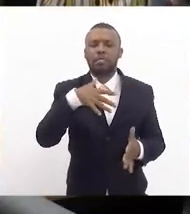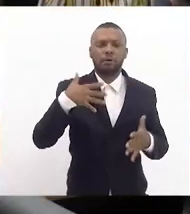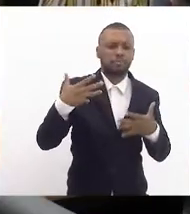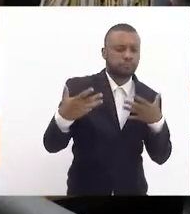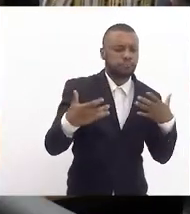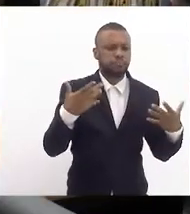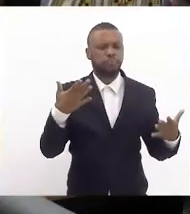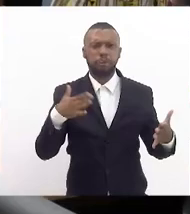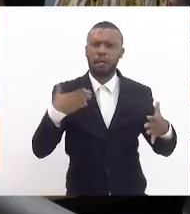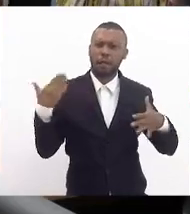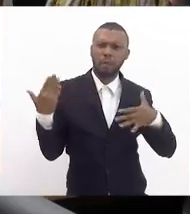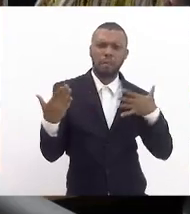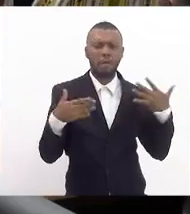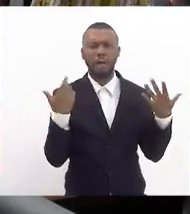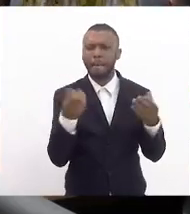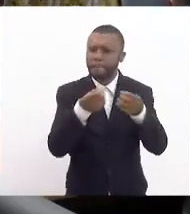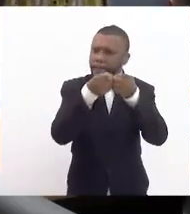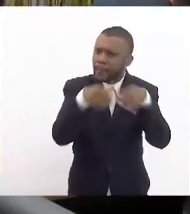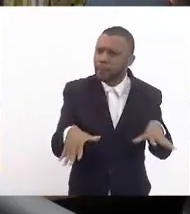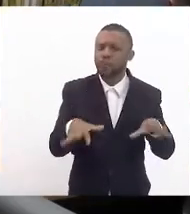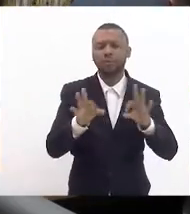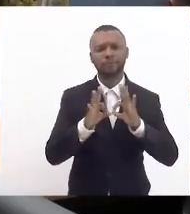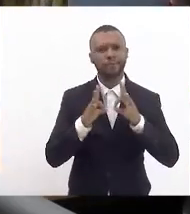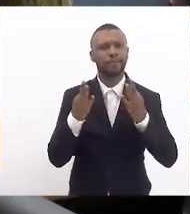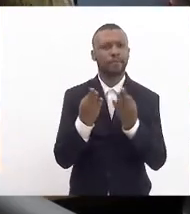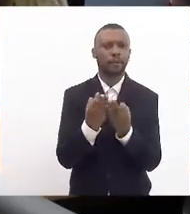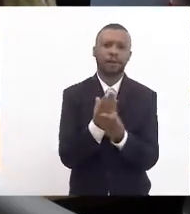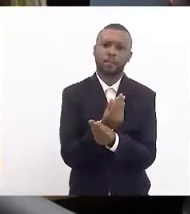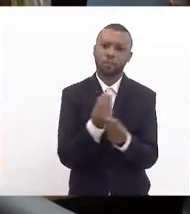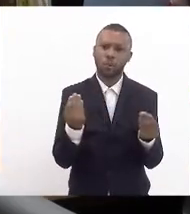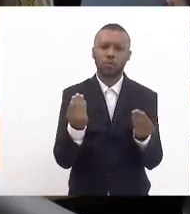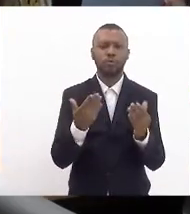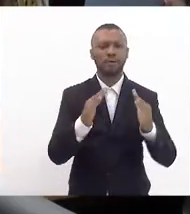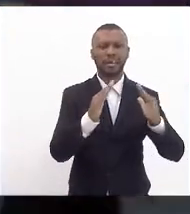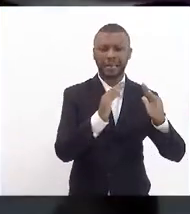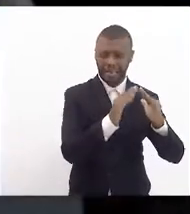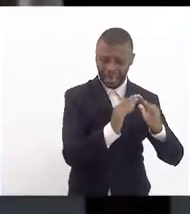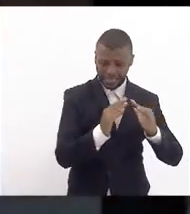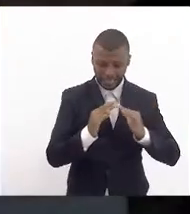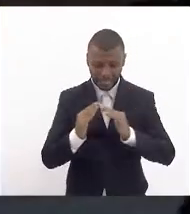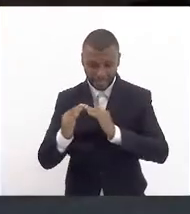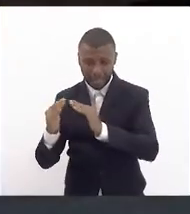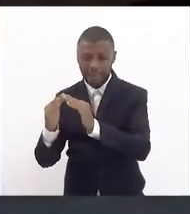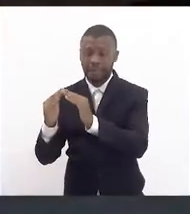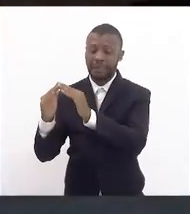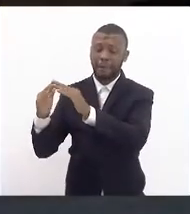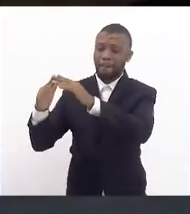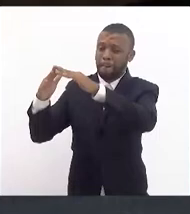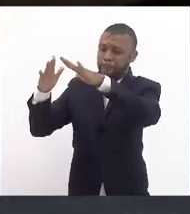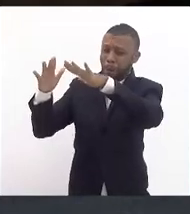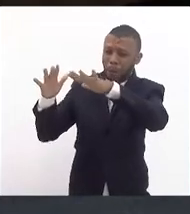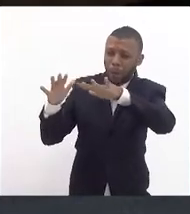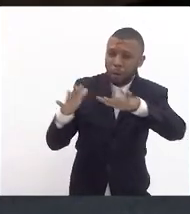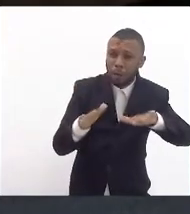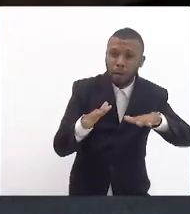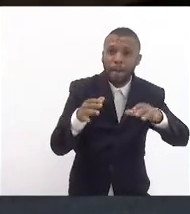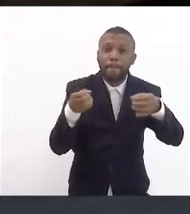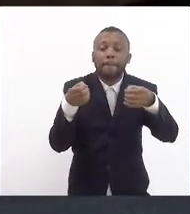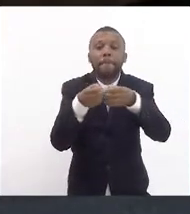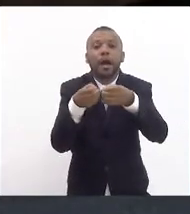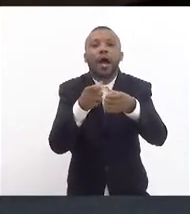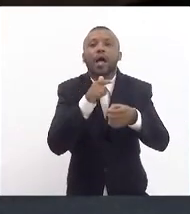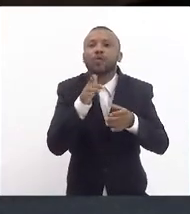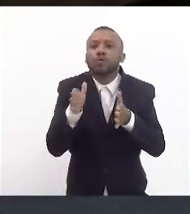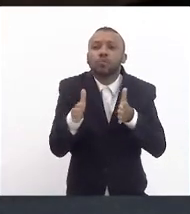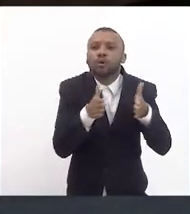grande que afetou muitas famílias, casas inteiras, senhor presidente Max. Na beira do rio,